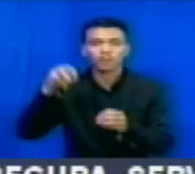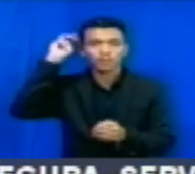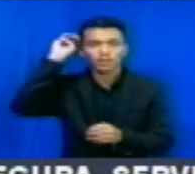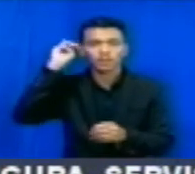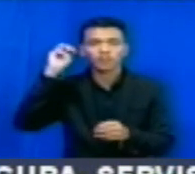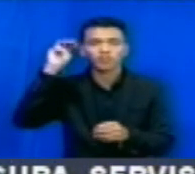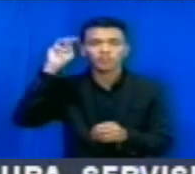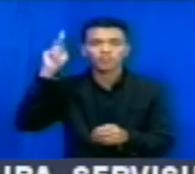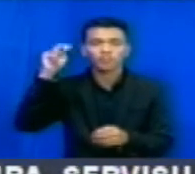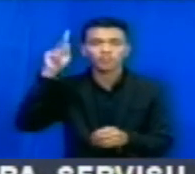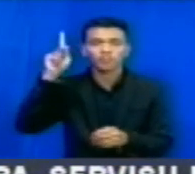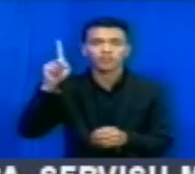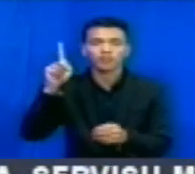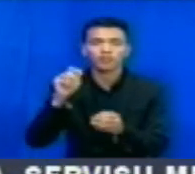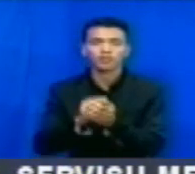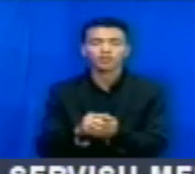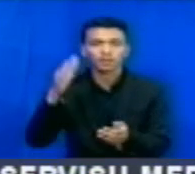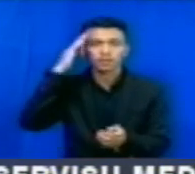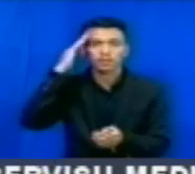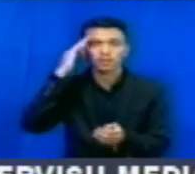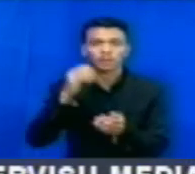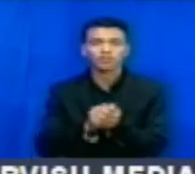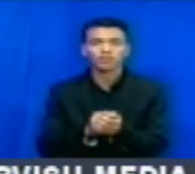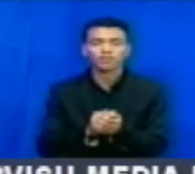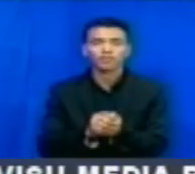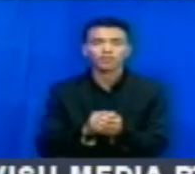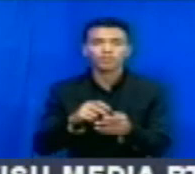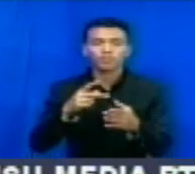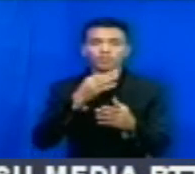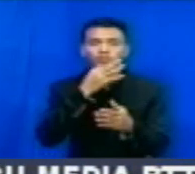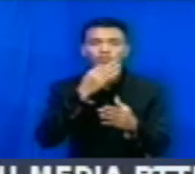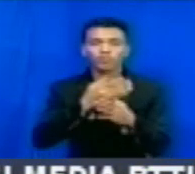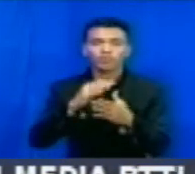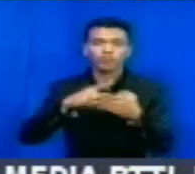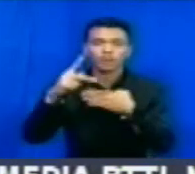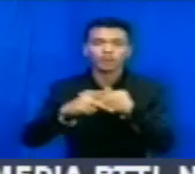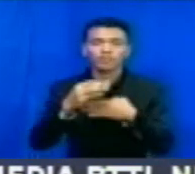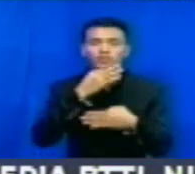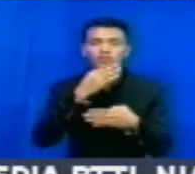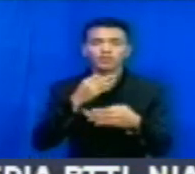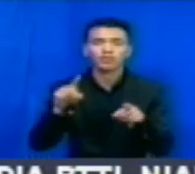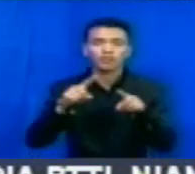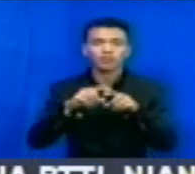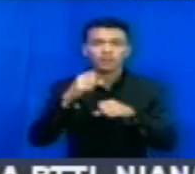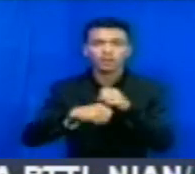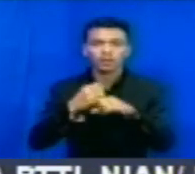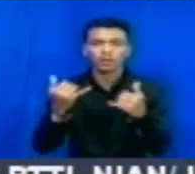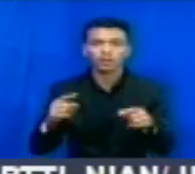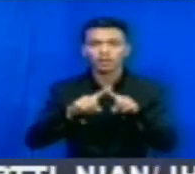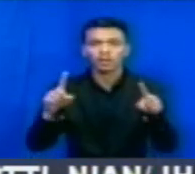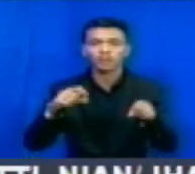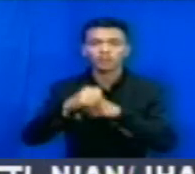Ministrul Turismo, Comerciu și Industria reconhece programa cesta bazică tinang nilahanie sanghotinang kotu, mai be cantitate